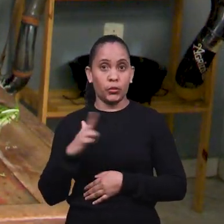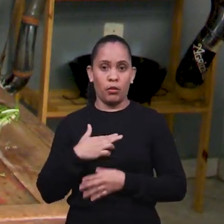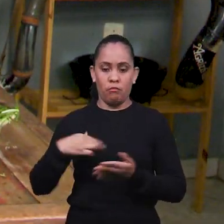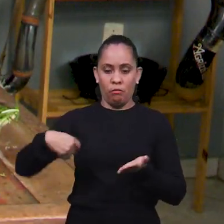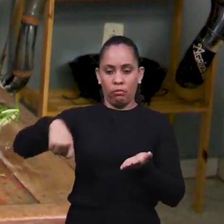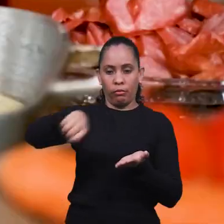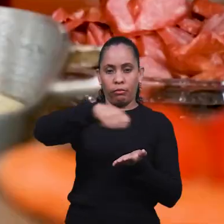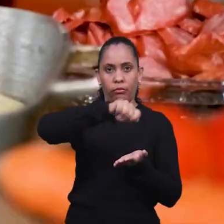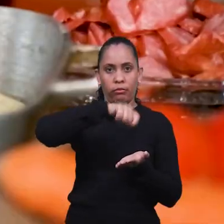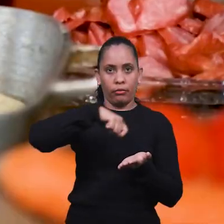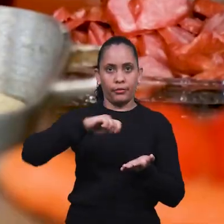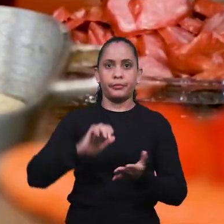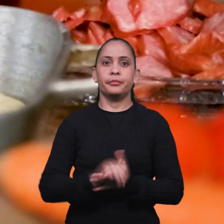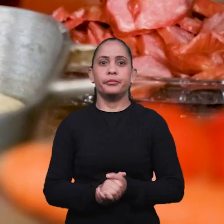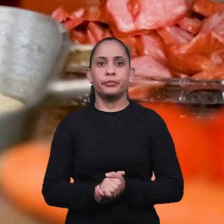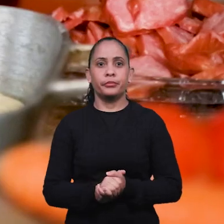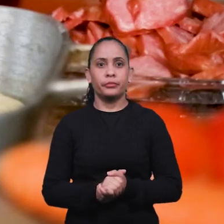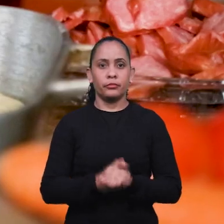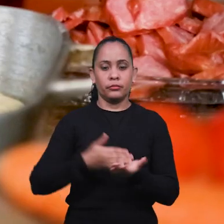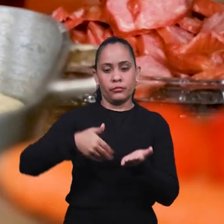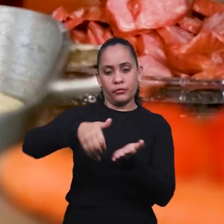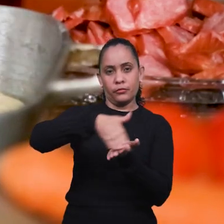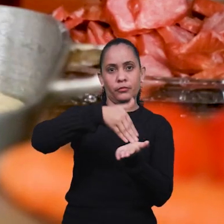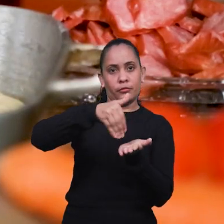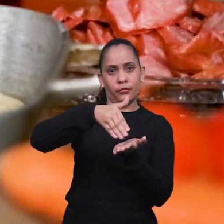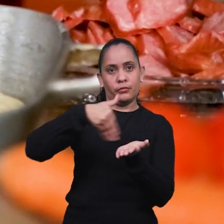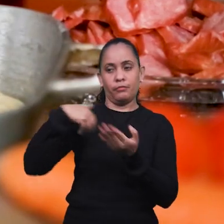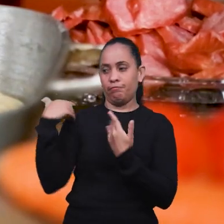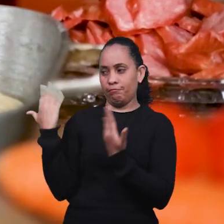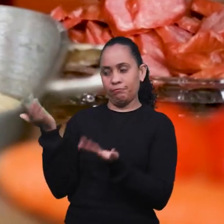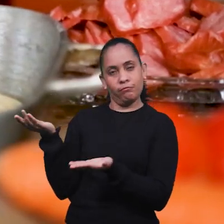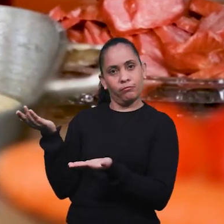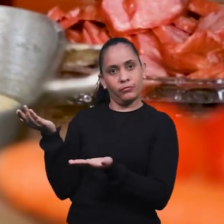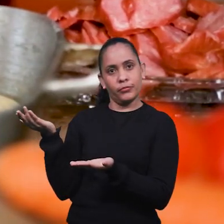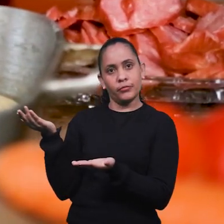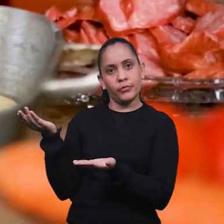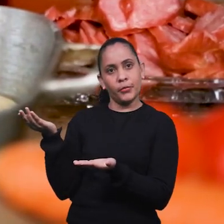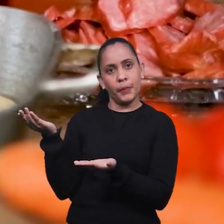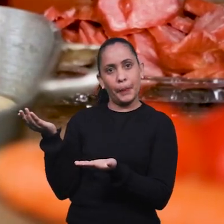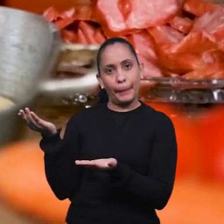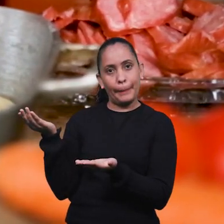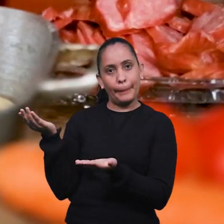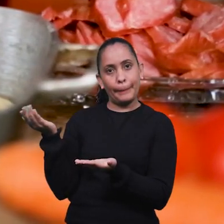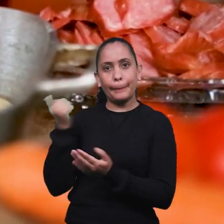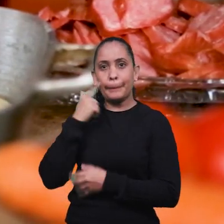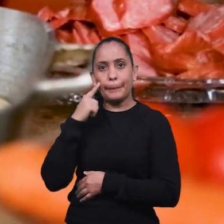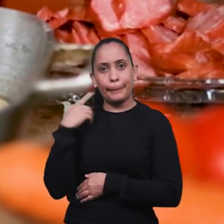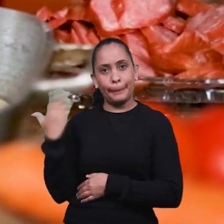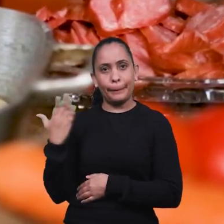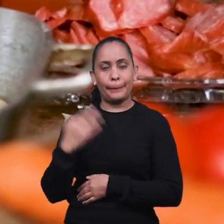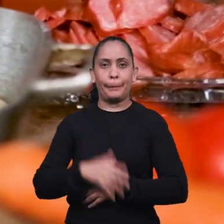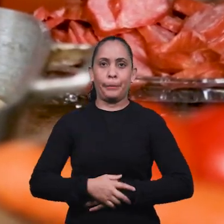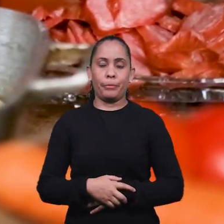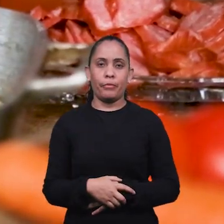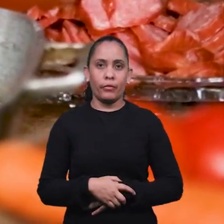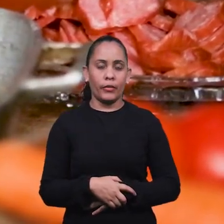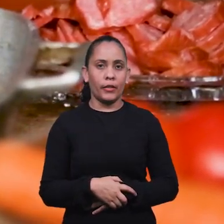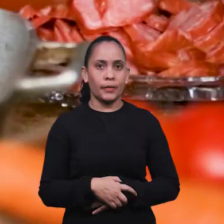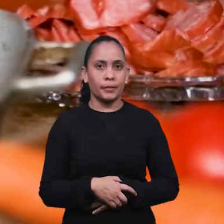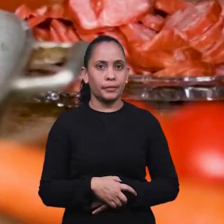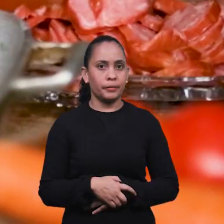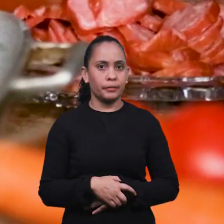colocar o nosso molho no pão e rechear. Agora nós vamos rechear o nosso pão, irmã Glória. Vou colocar aqui o nosso